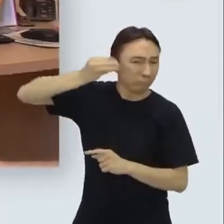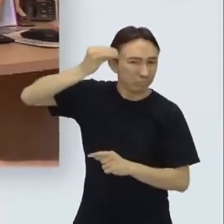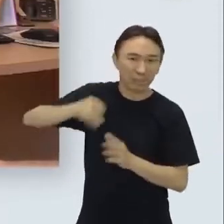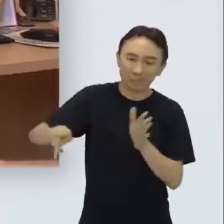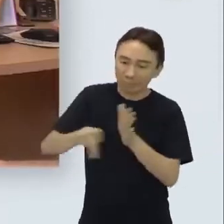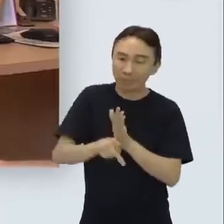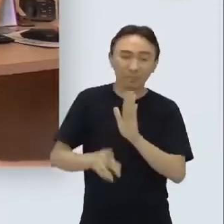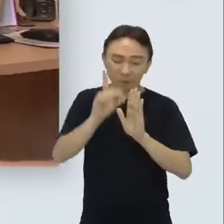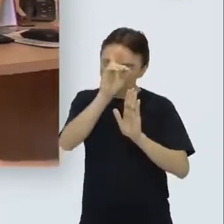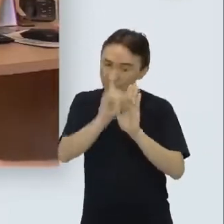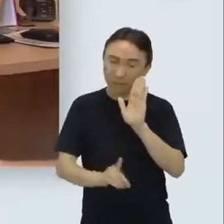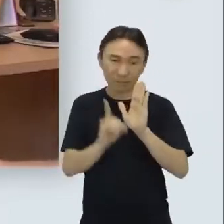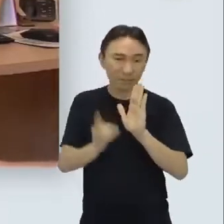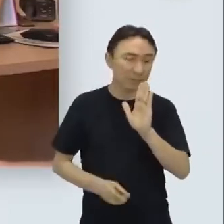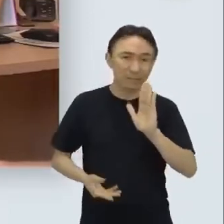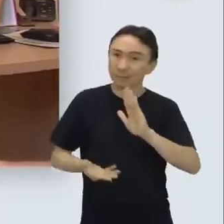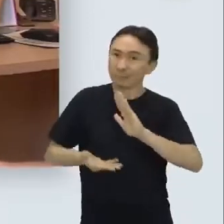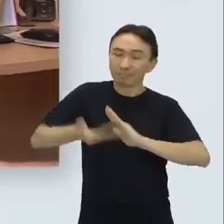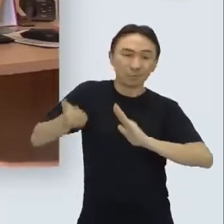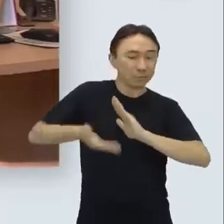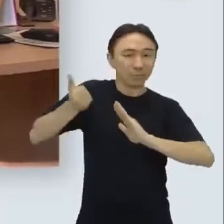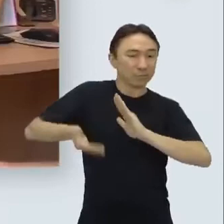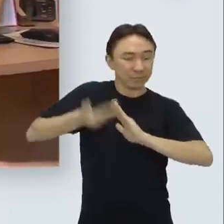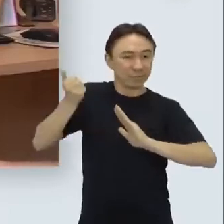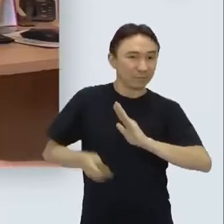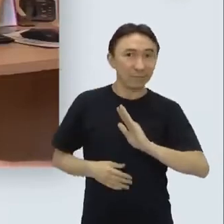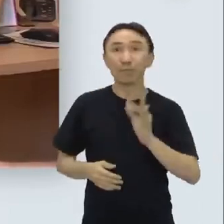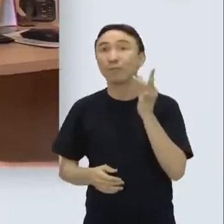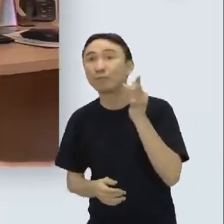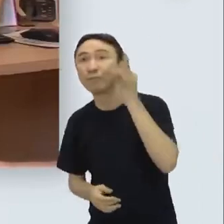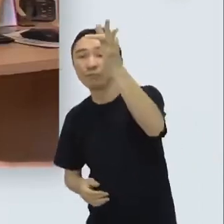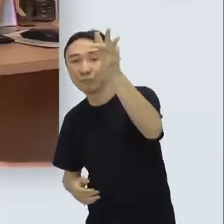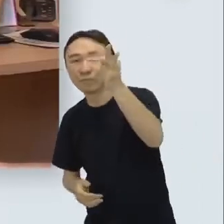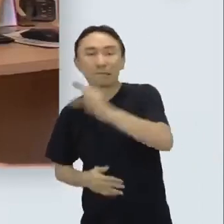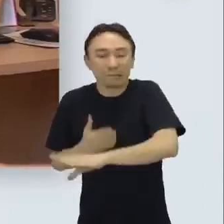direitos dessa etapa e se preparar, então, para o futuro, para